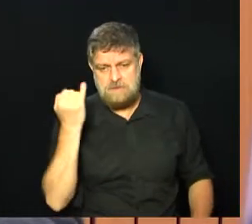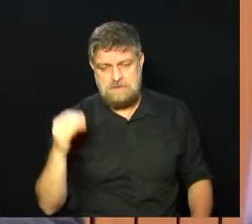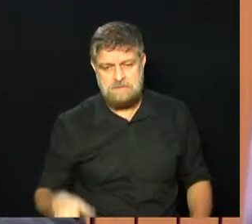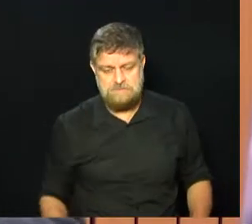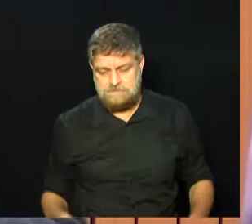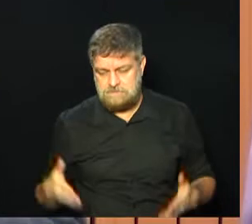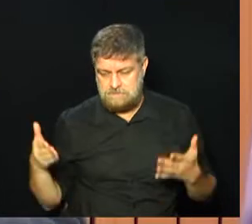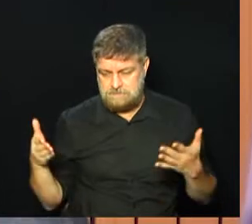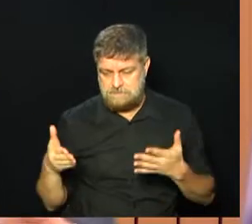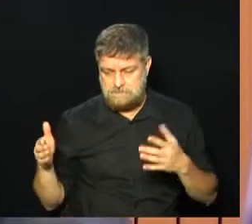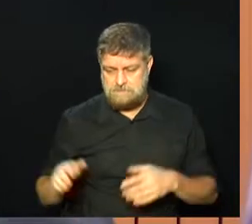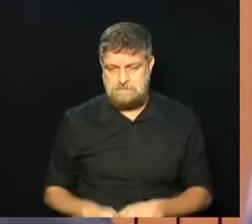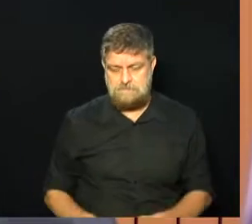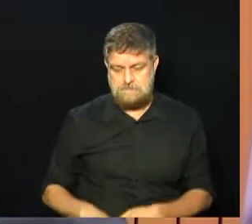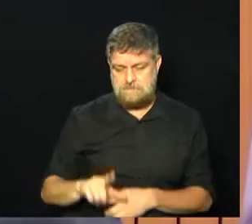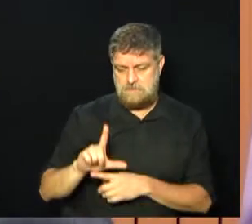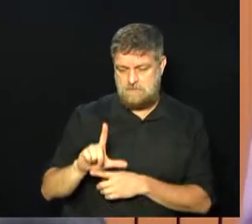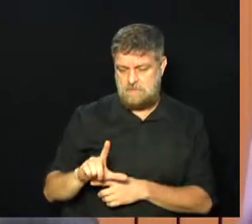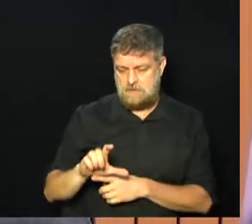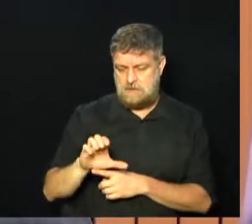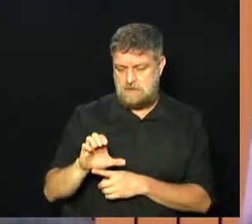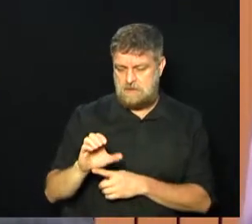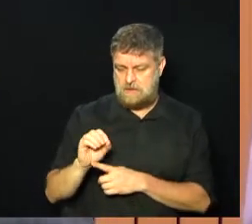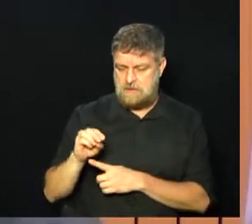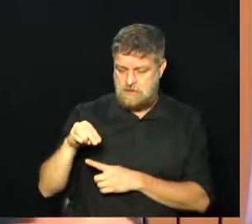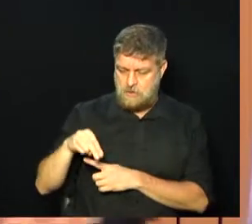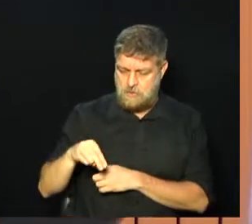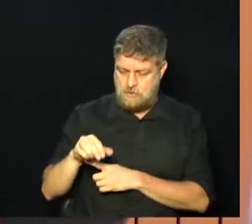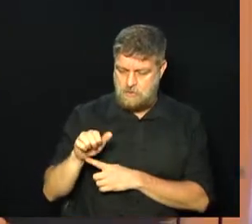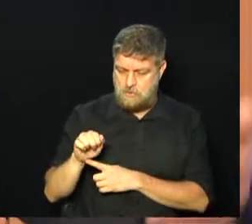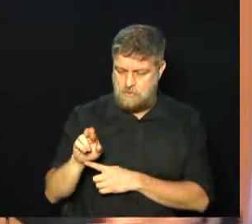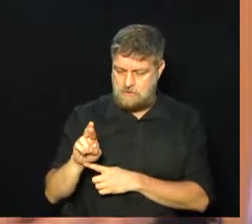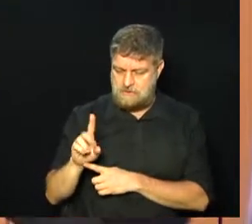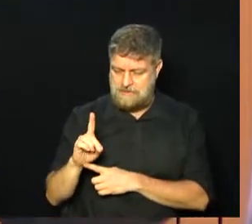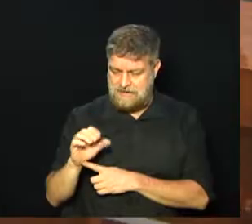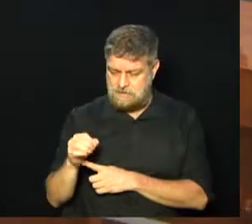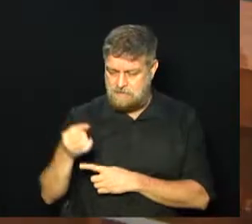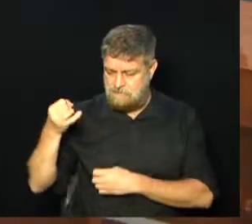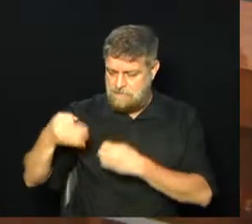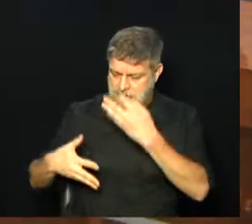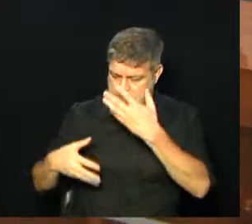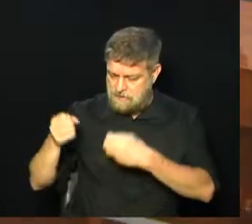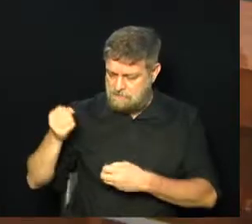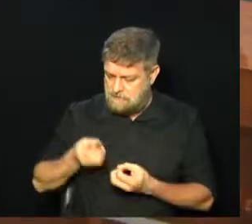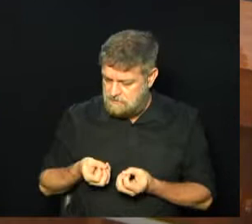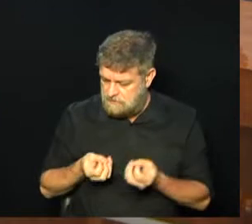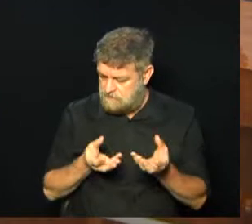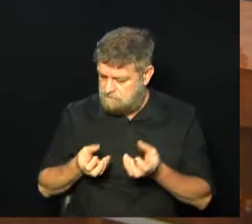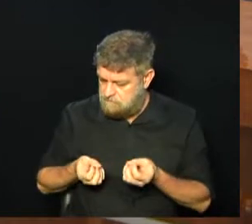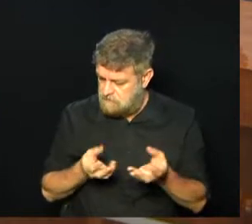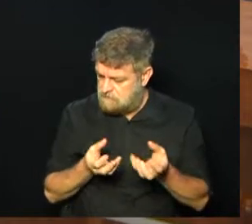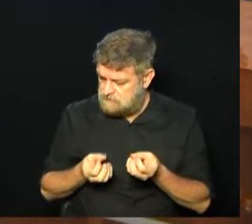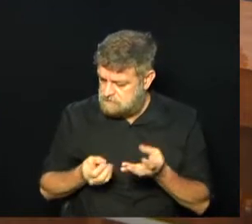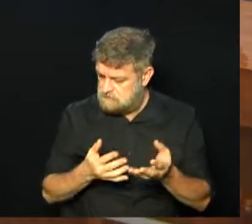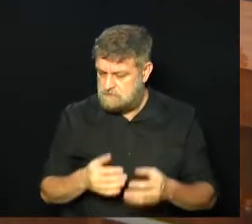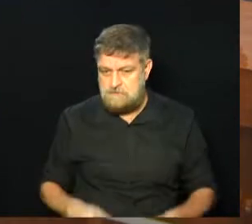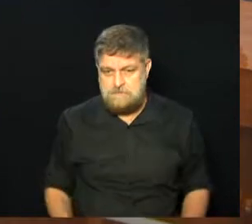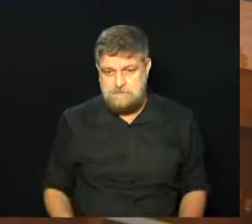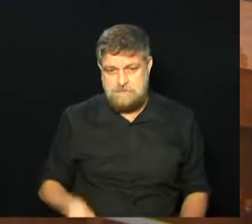passar para o colega Leonardo também, para que ele possa fazer as suas considerações, prestar algumas informações, a